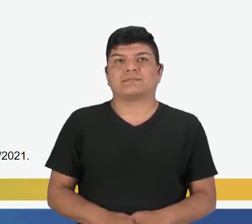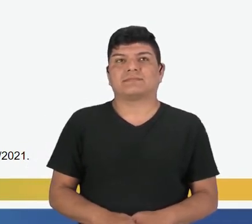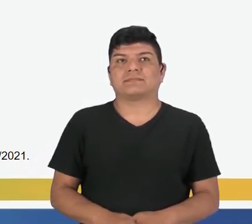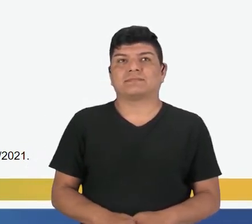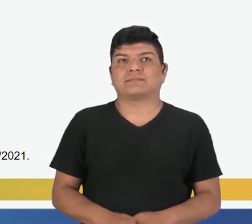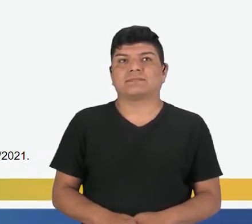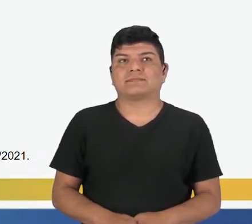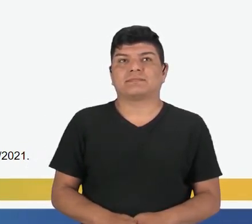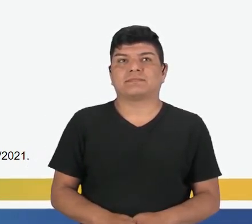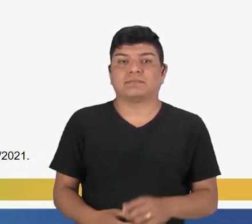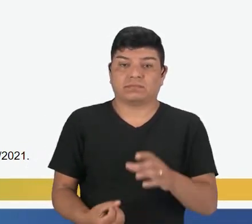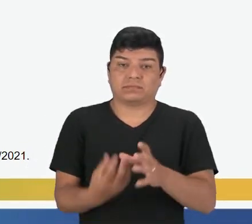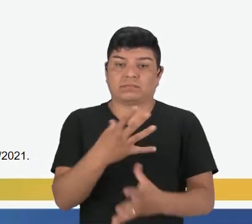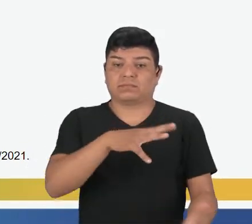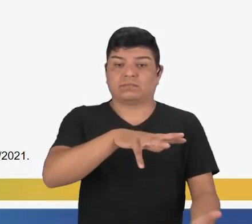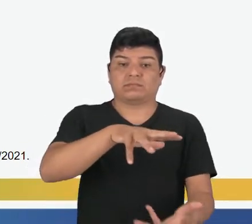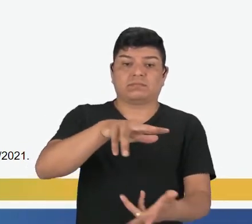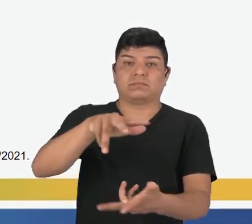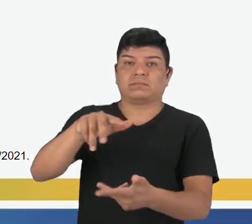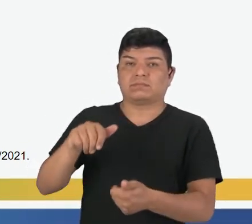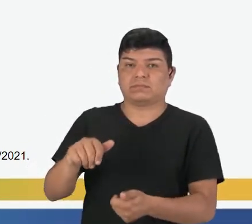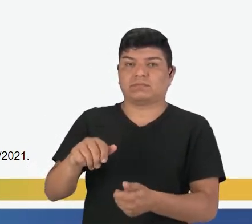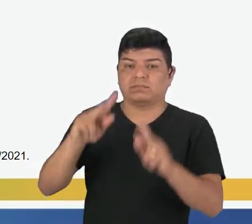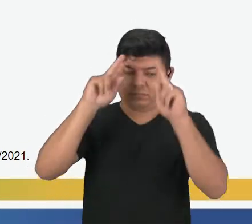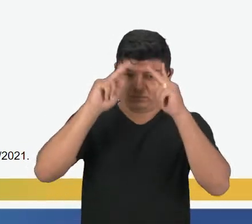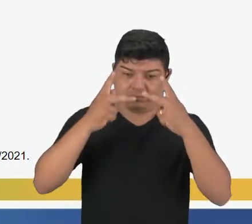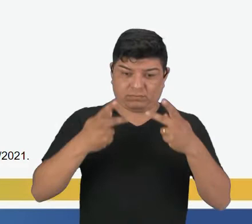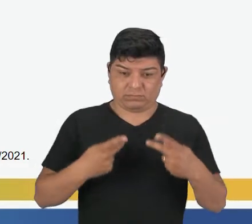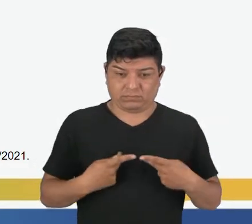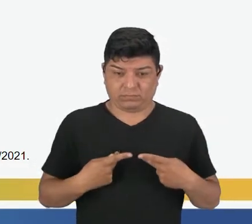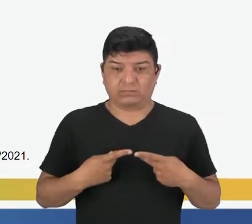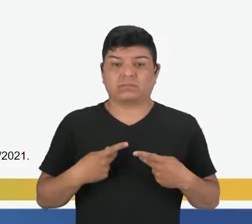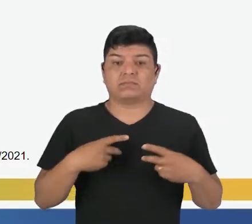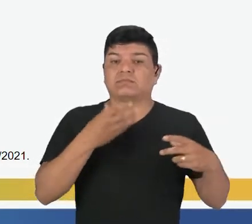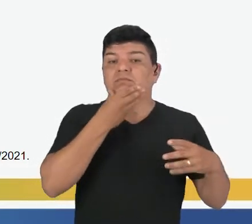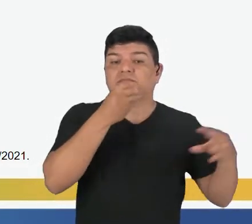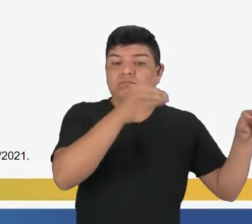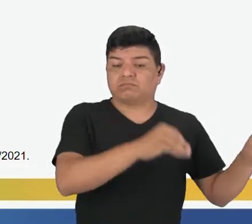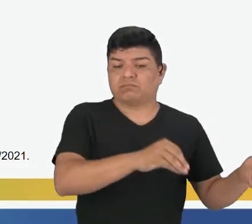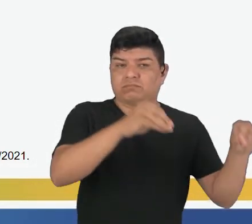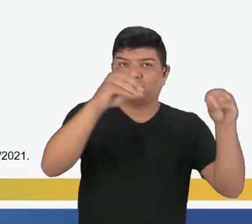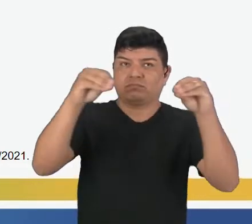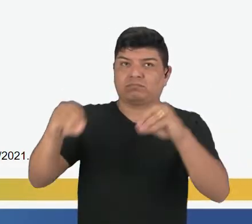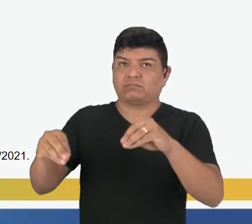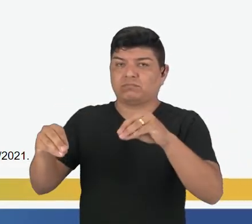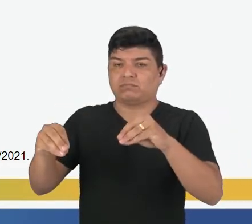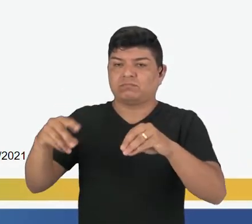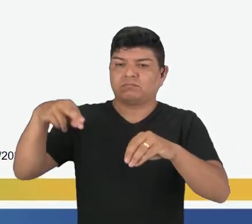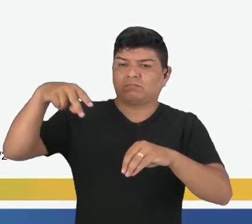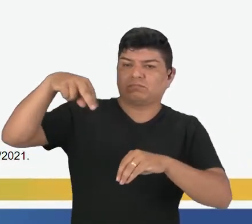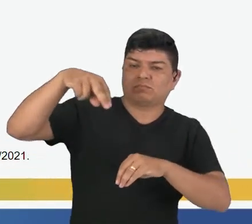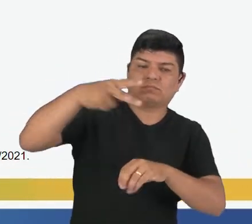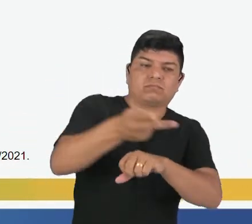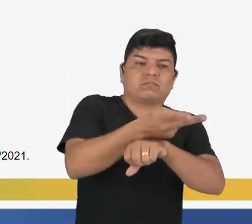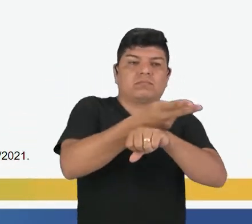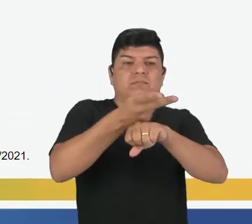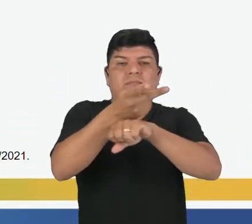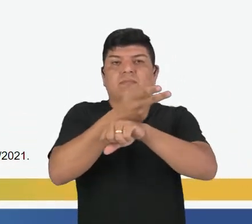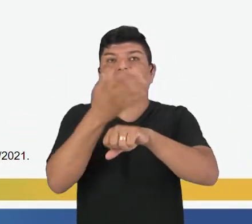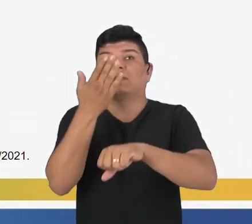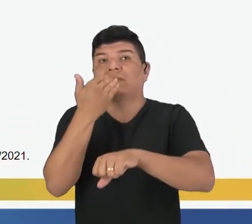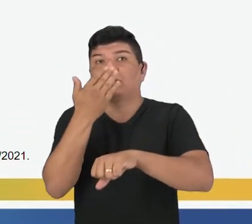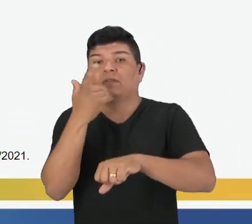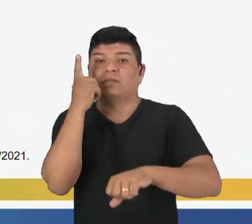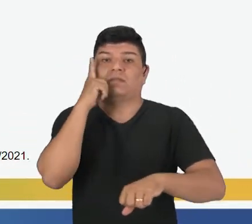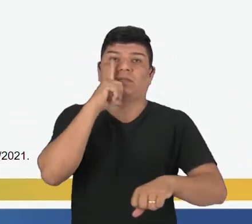No alvorecer da humanidade, os seres humanos eram nômades. Eles vagavam sobre a terra em busca de alimentos